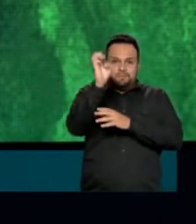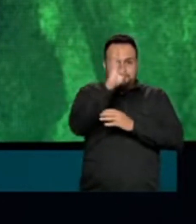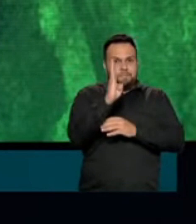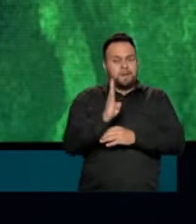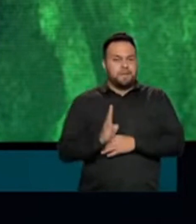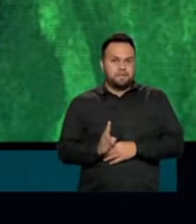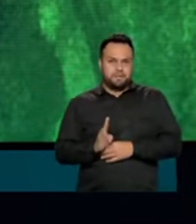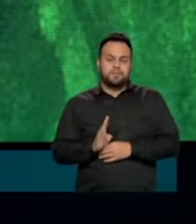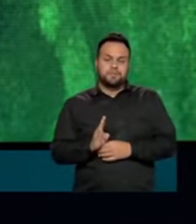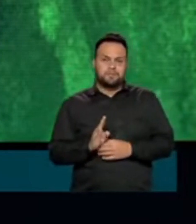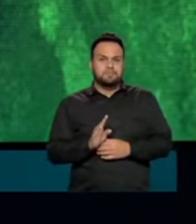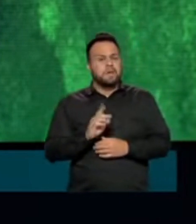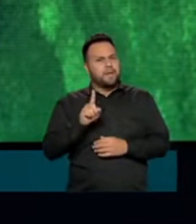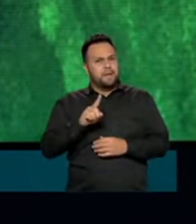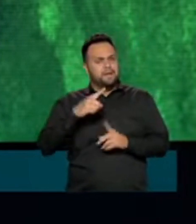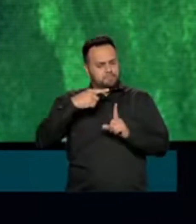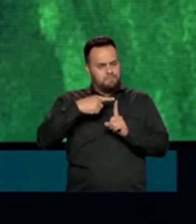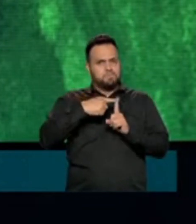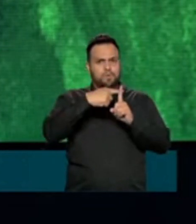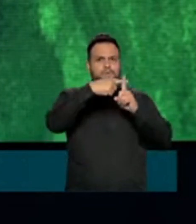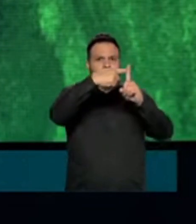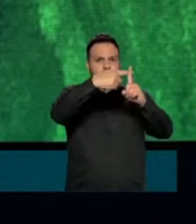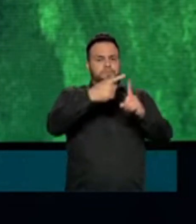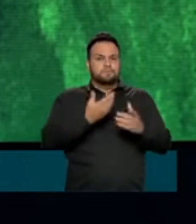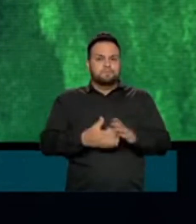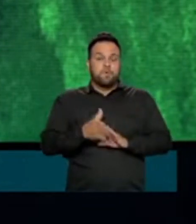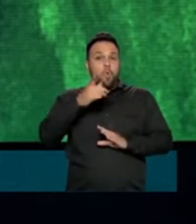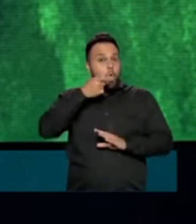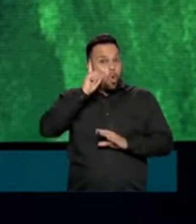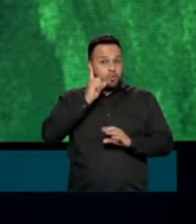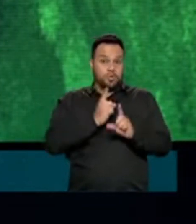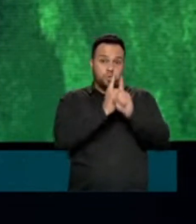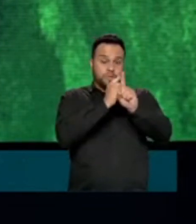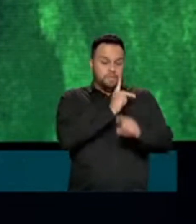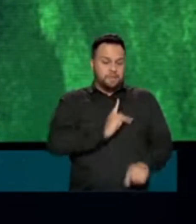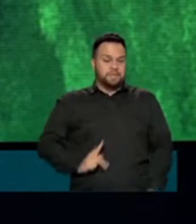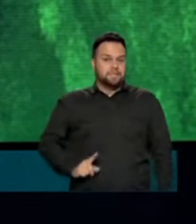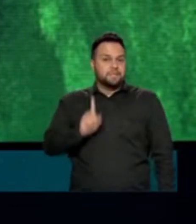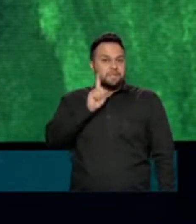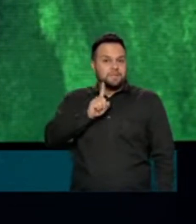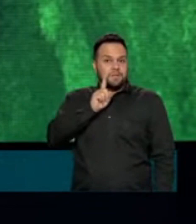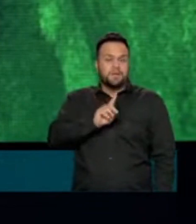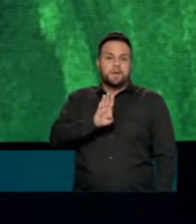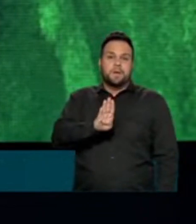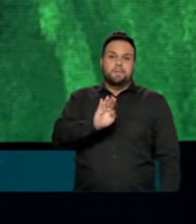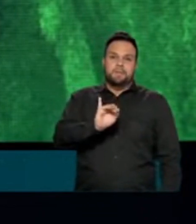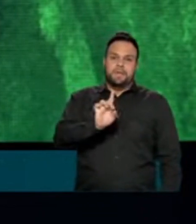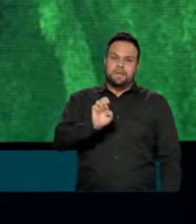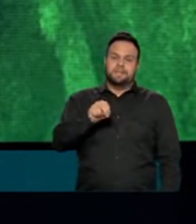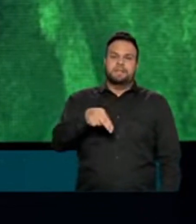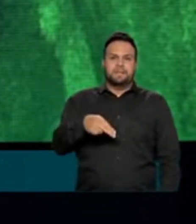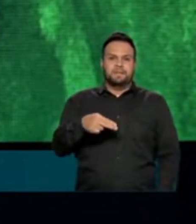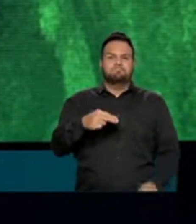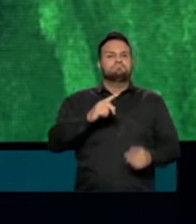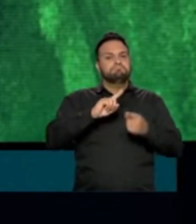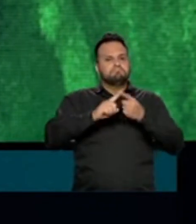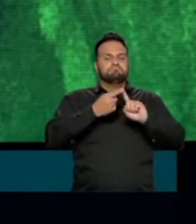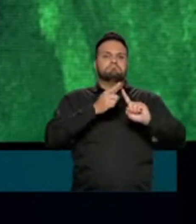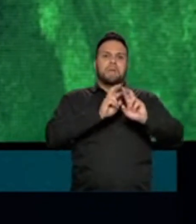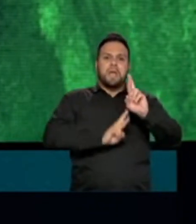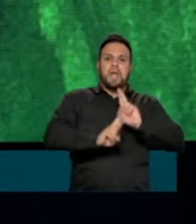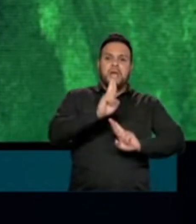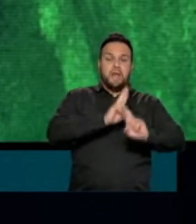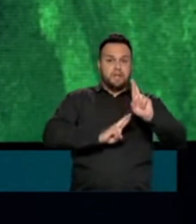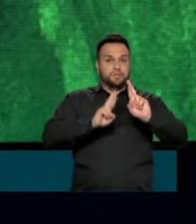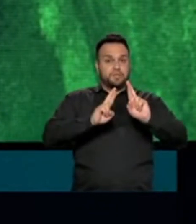bem-vinda. Ontem estive com o presidente Joe Biden, é o presidente dos Estados Unidos. Tive um excelente relacionamento com o Trump